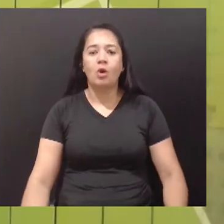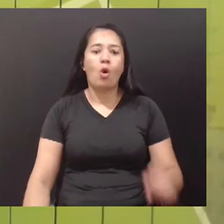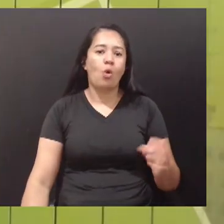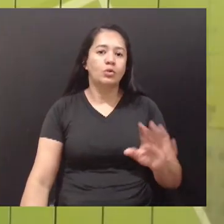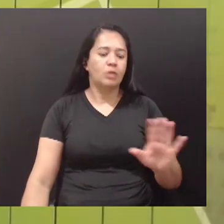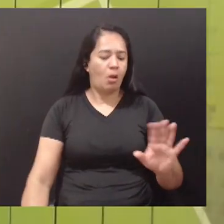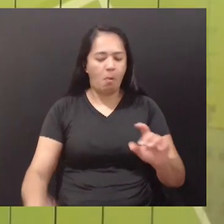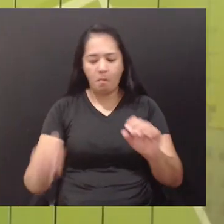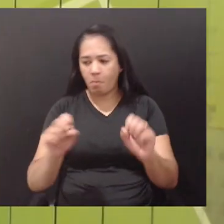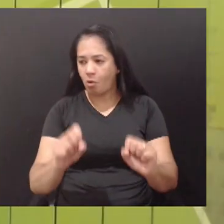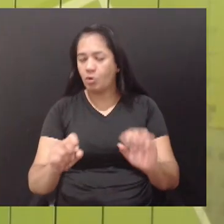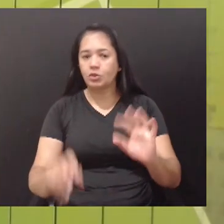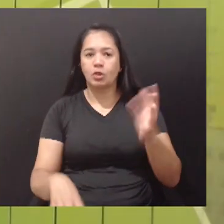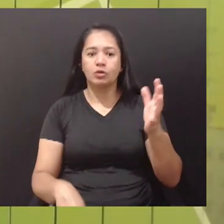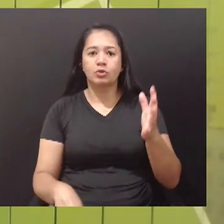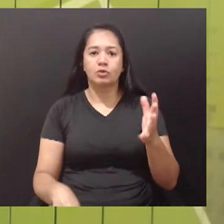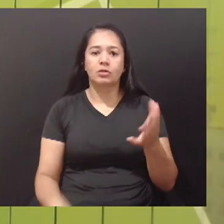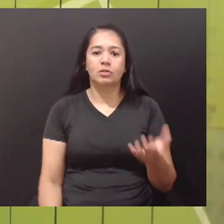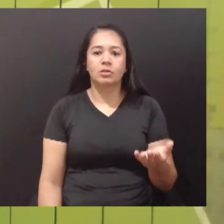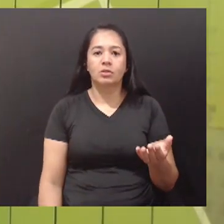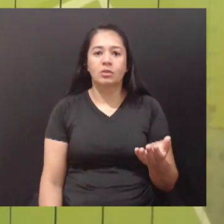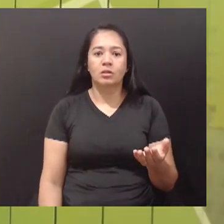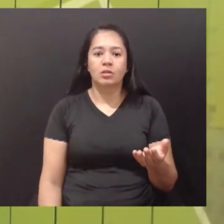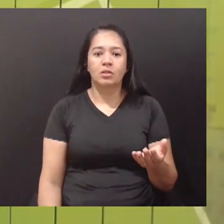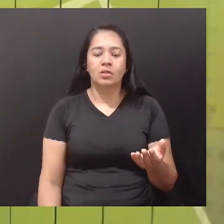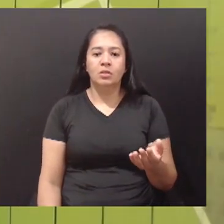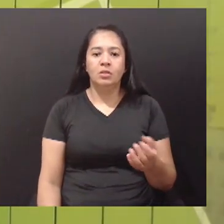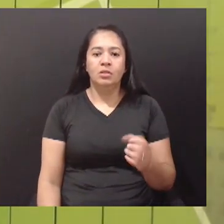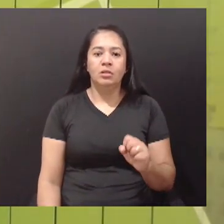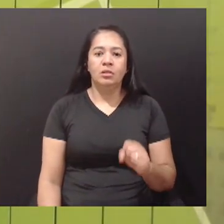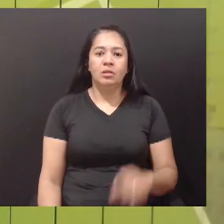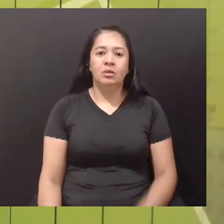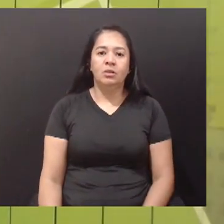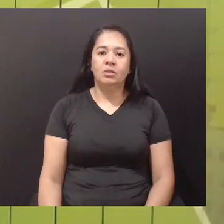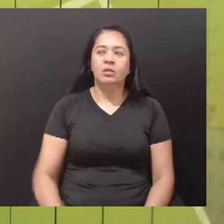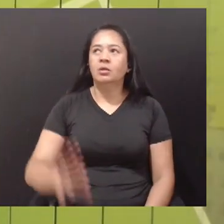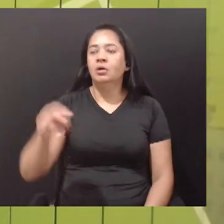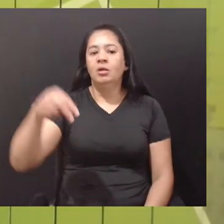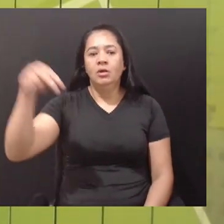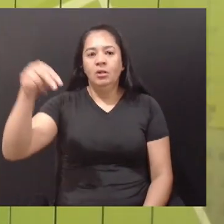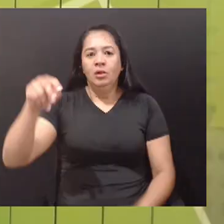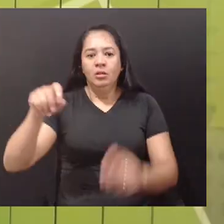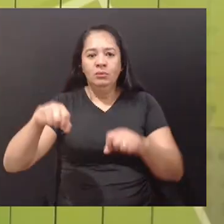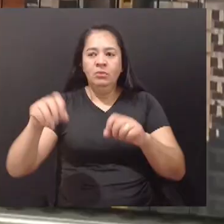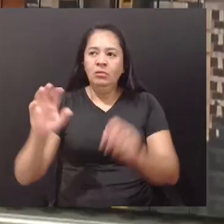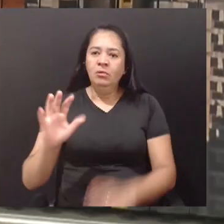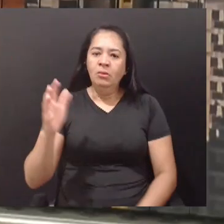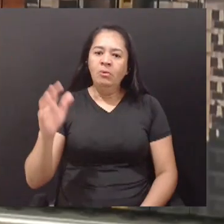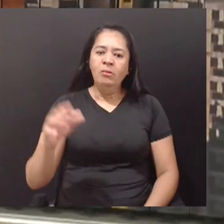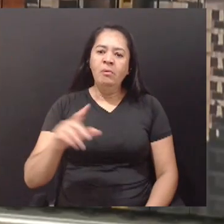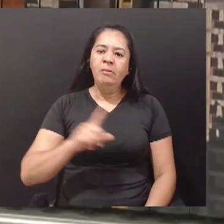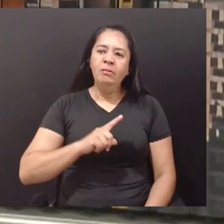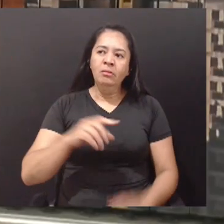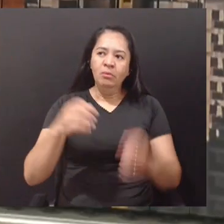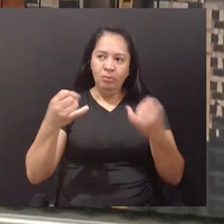ter uma ocasião que esse fenômeno pode acontecer no Nordeste. Existe uma explicação para isso?